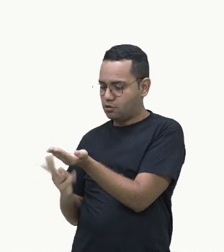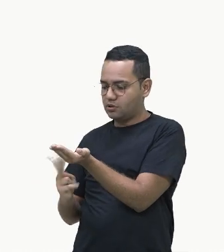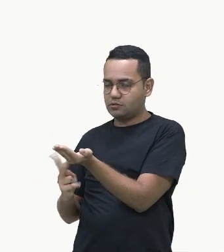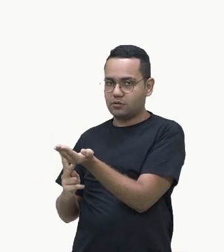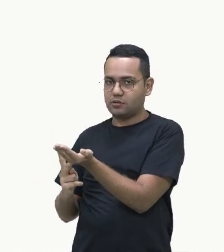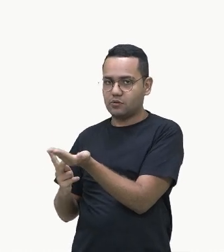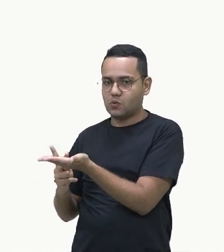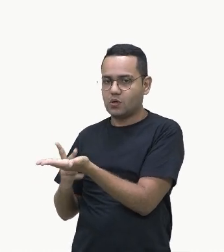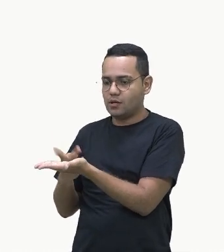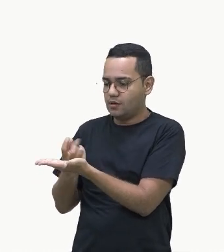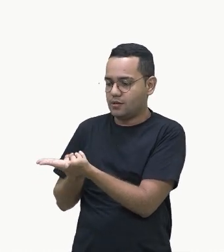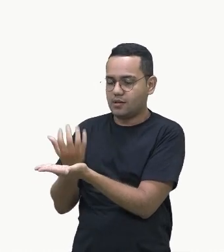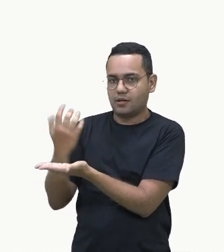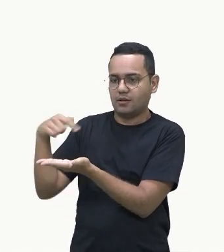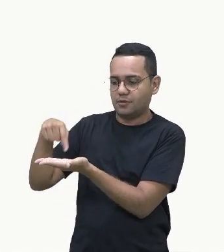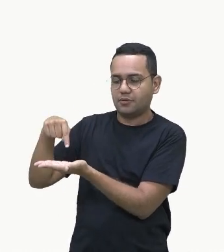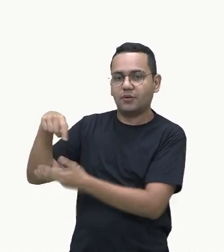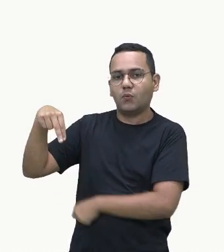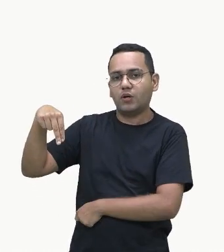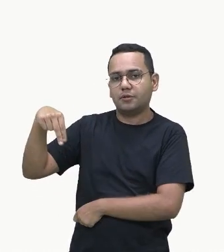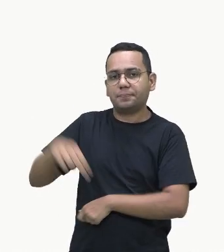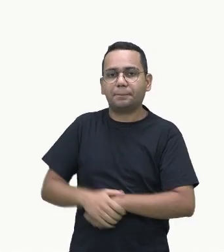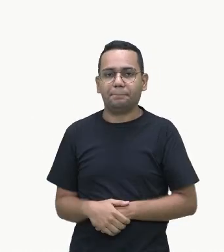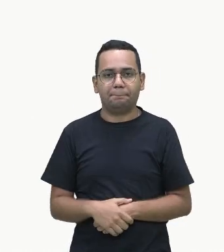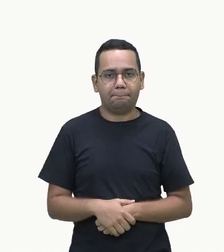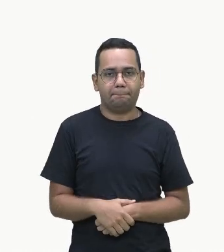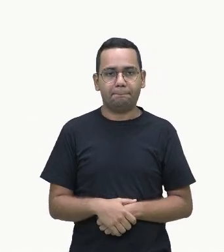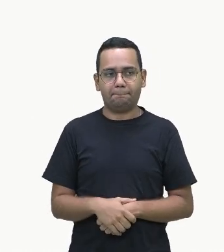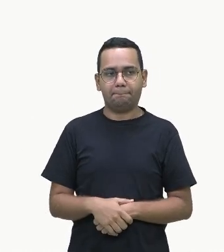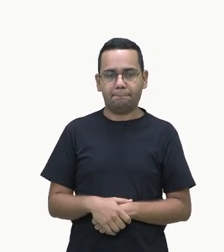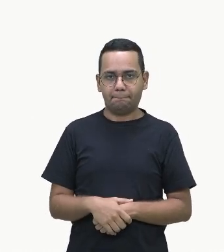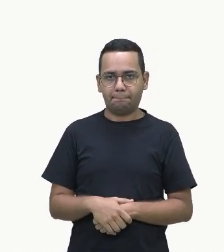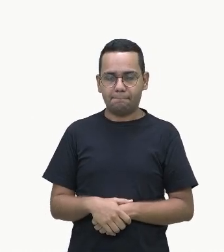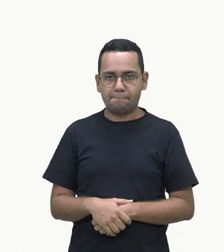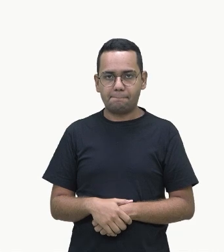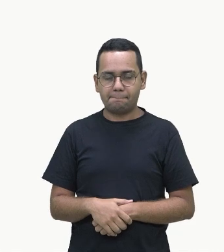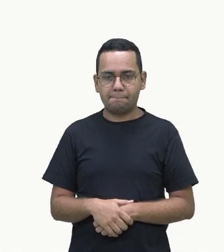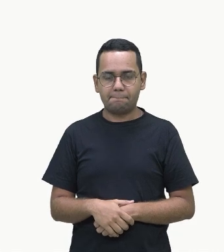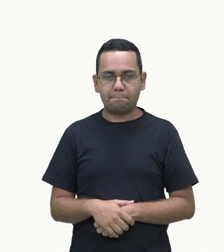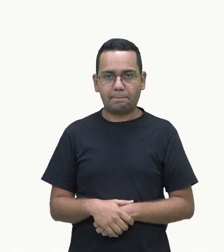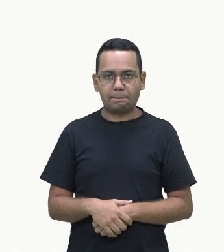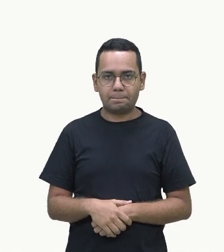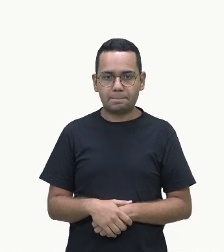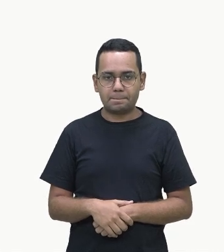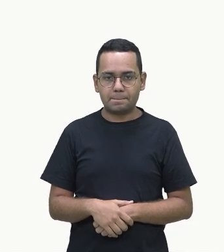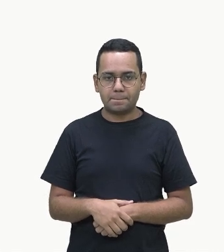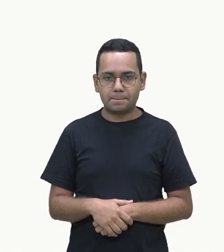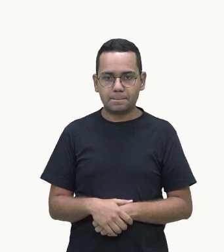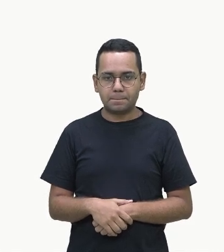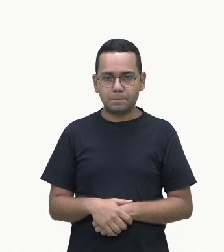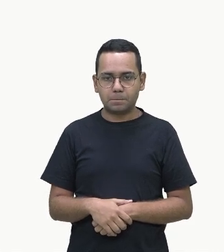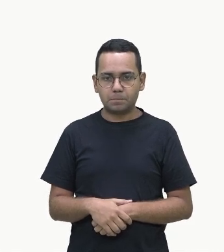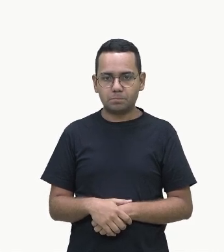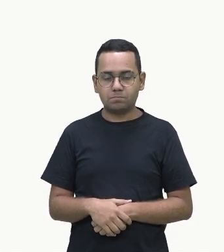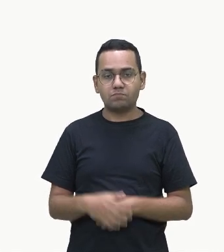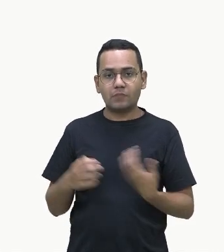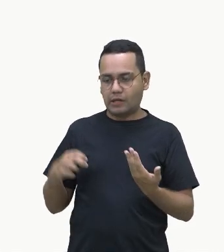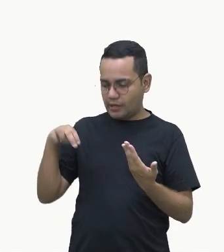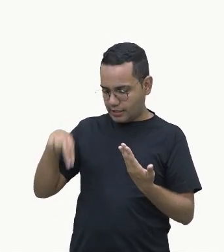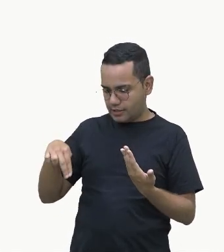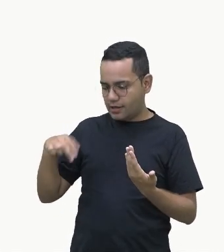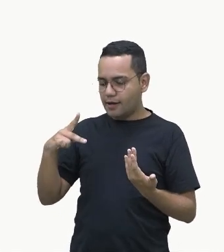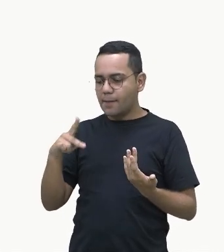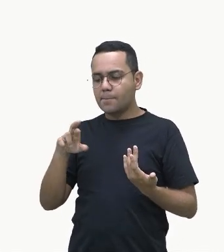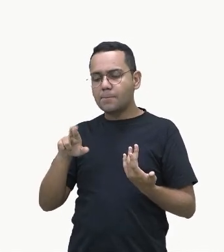vai originar aqui o nosso segmento N. Então, N é projeção do cateto